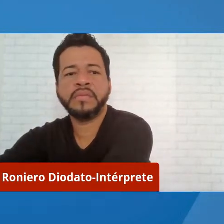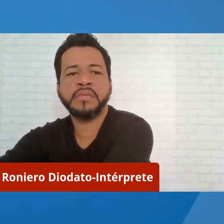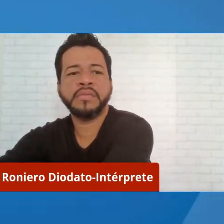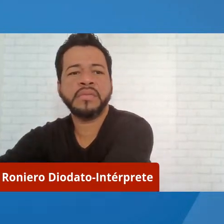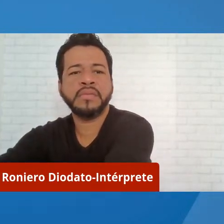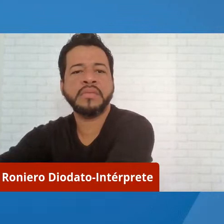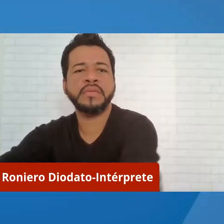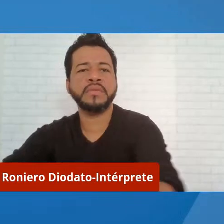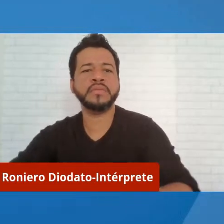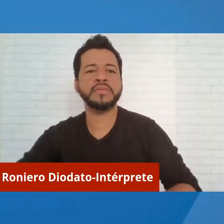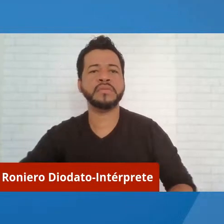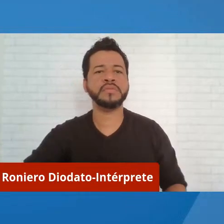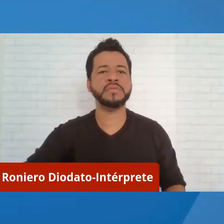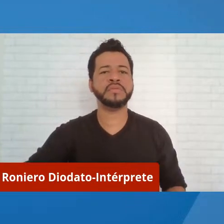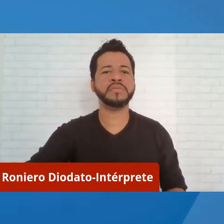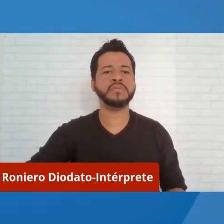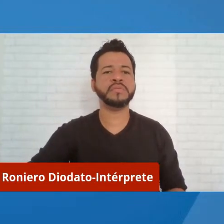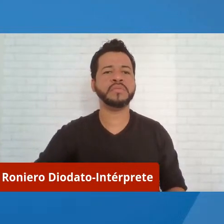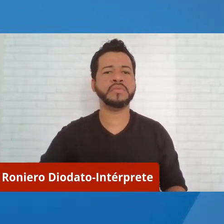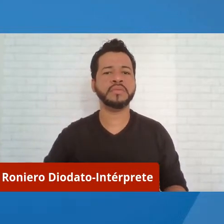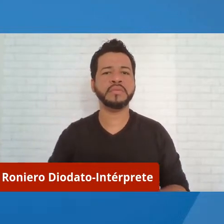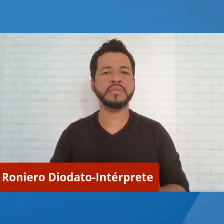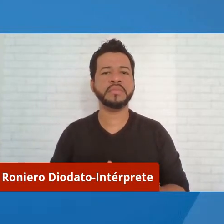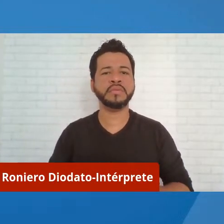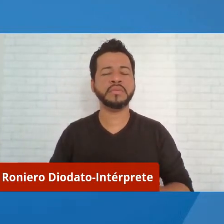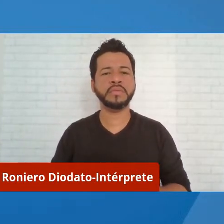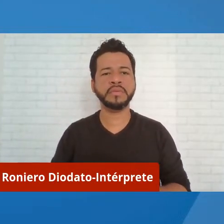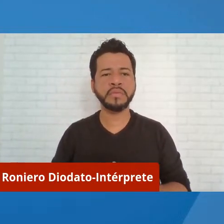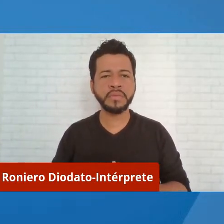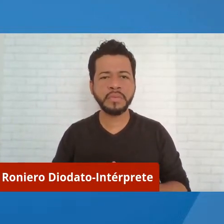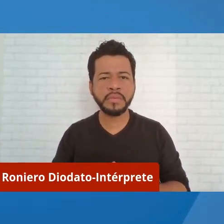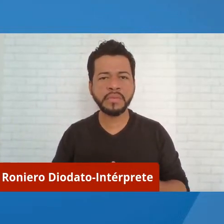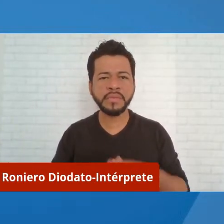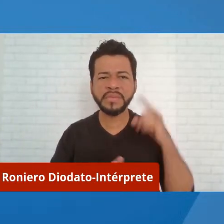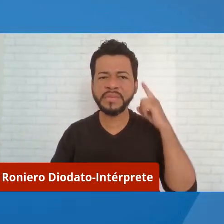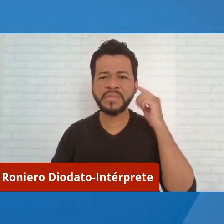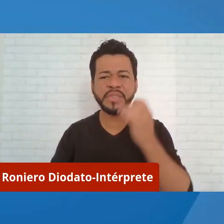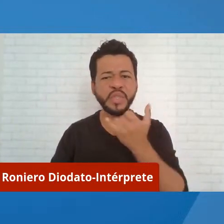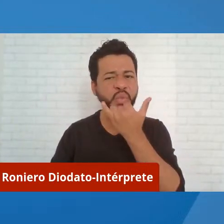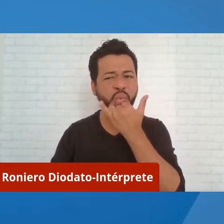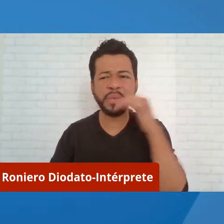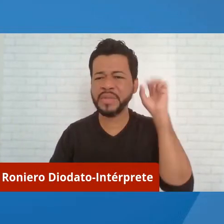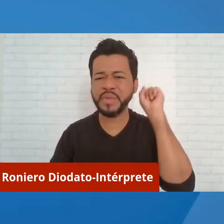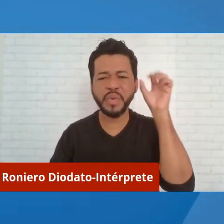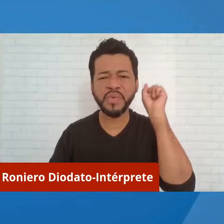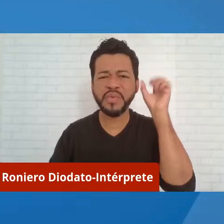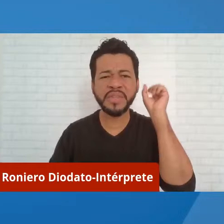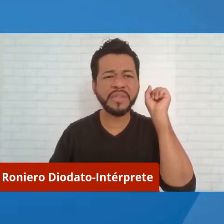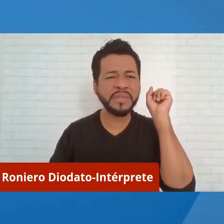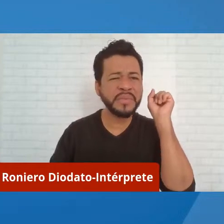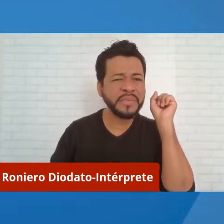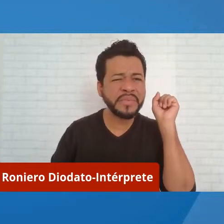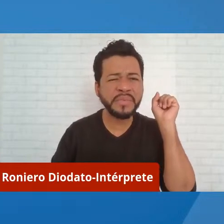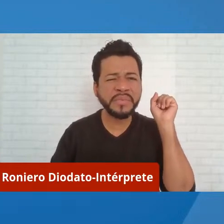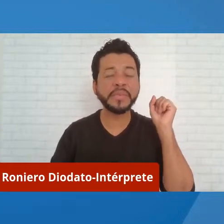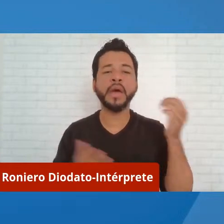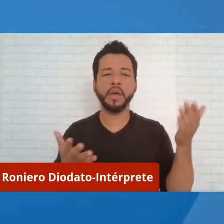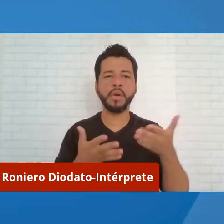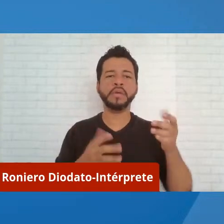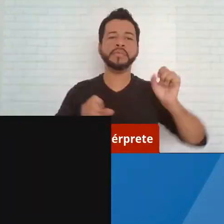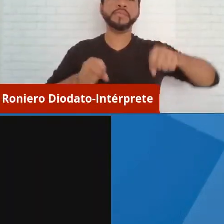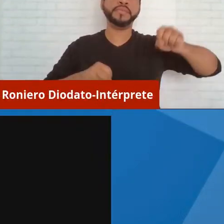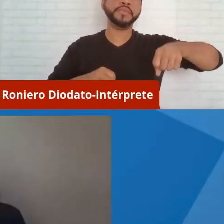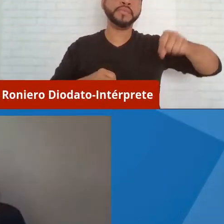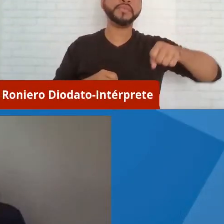fragilizadas que têm que sair para trabalhar nas condições que consigam. Né? Não é, não tem nenhum sentido sair para a praia